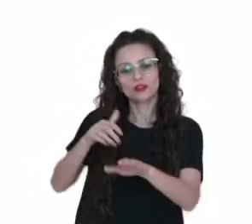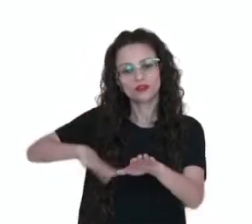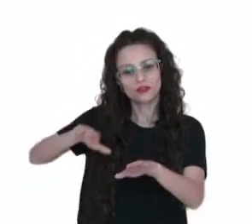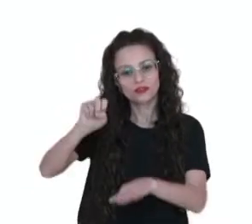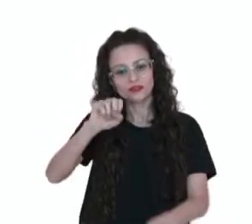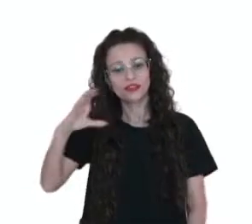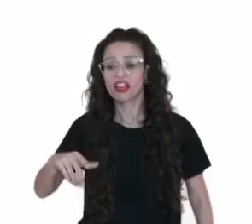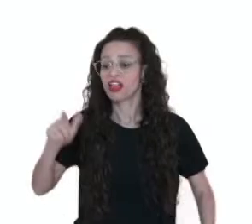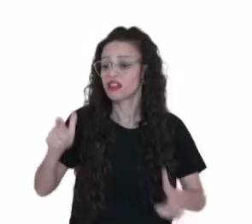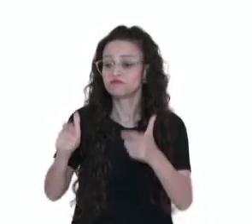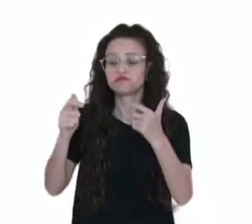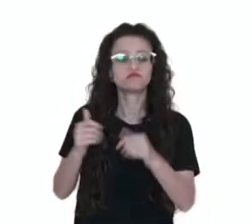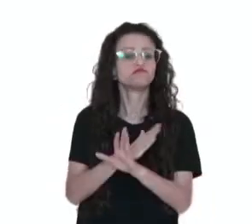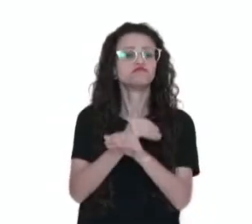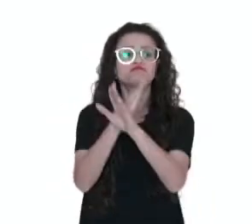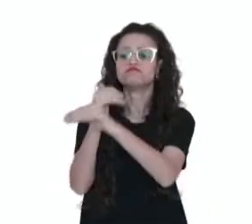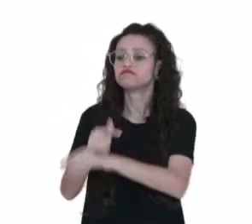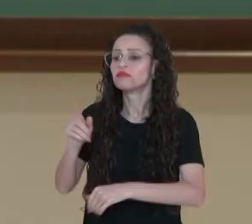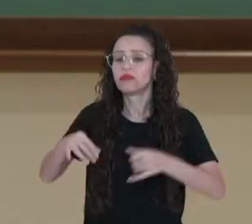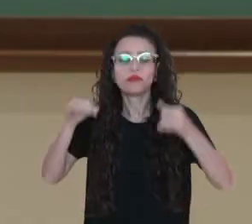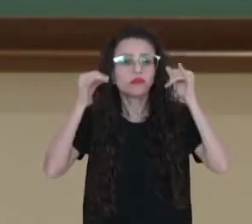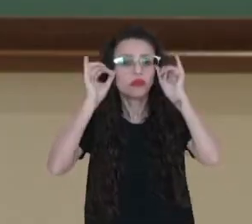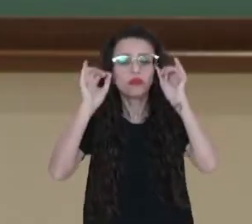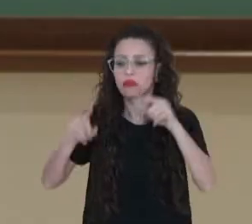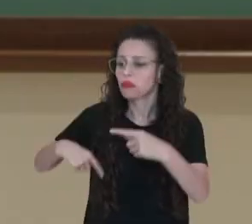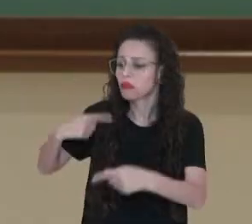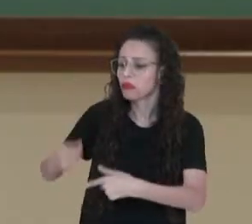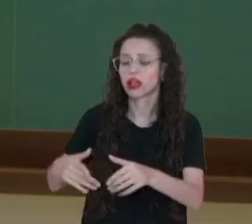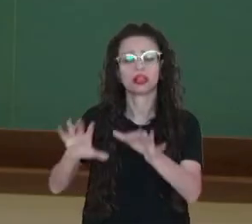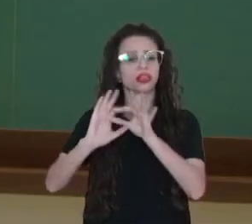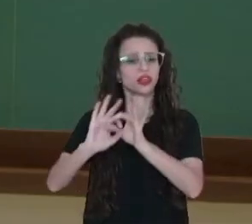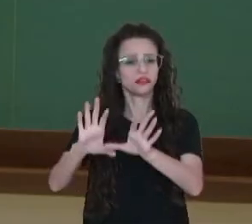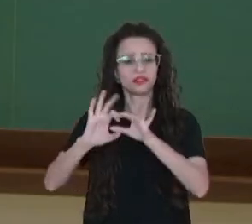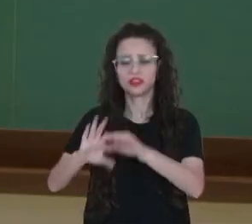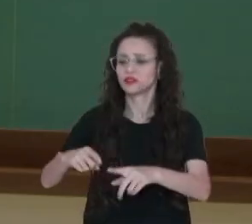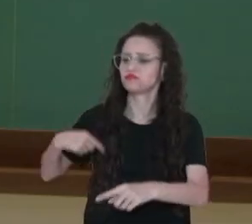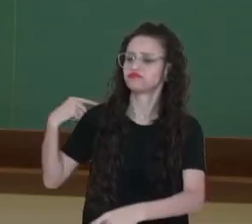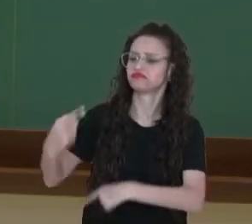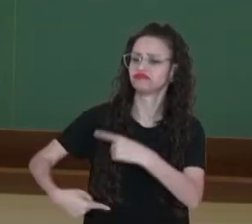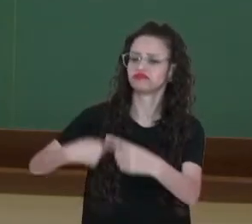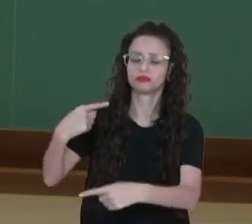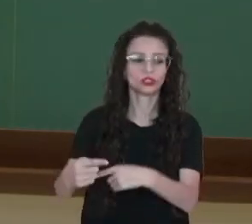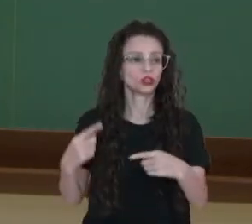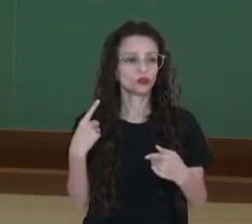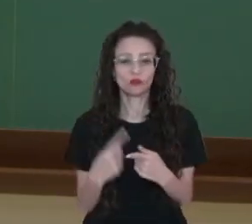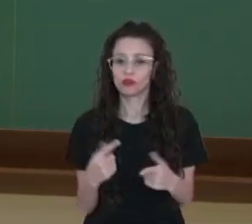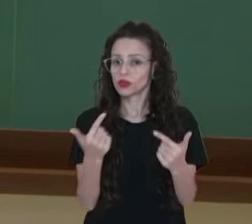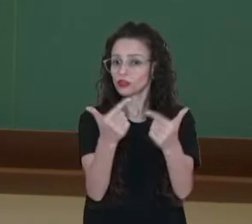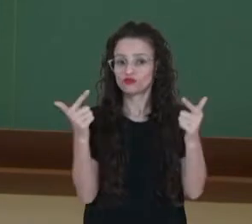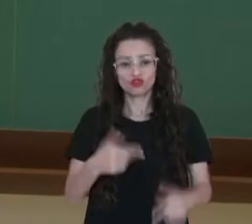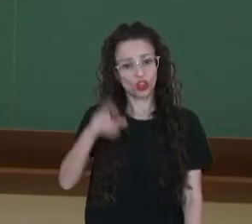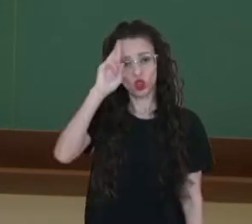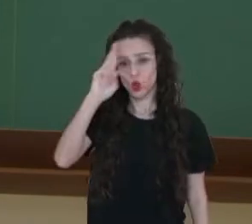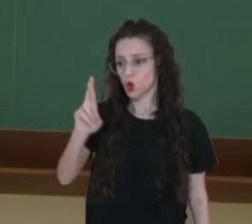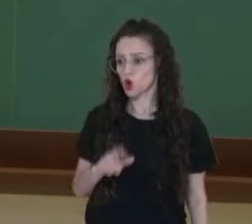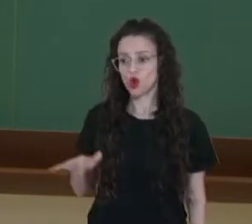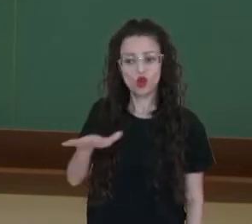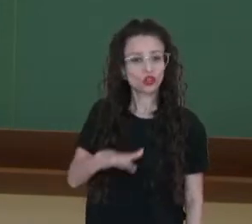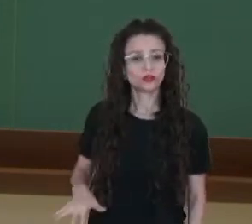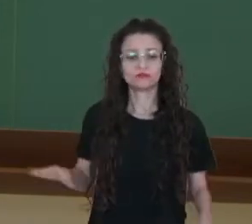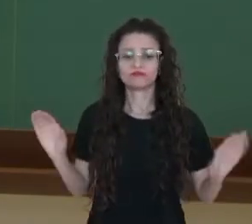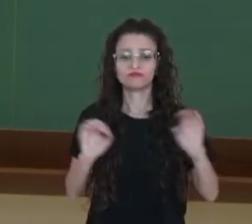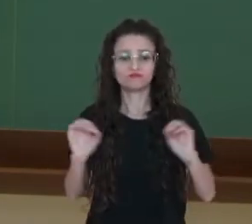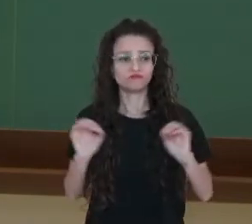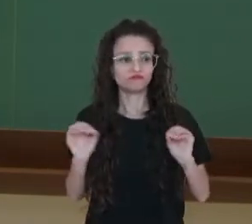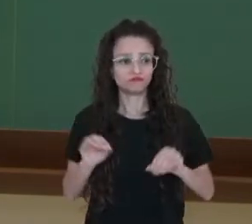de ninguém, onde o gado então se reproduzia livremente. Por quê? Porque não havia donos dessas terras e